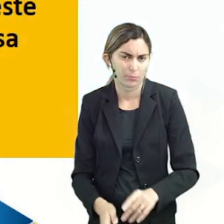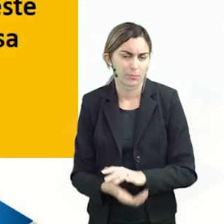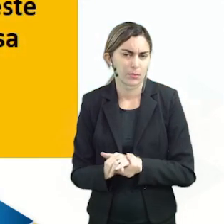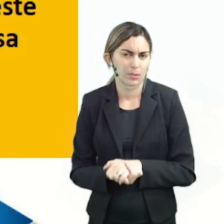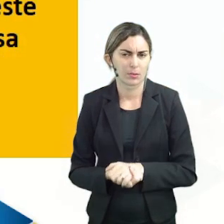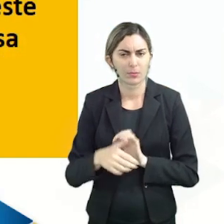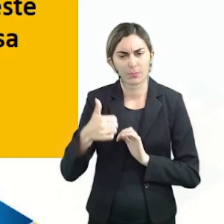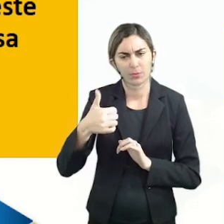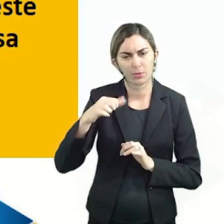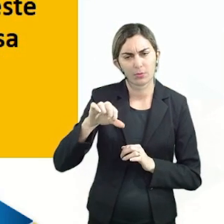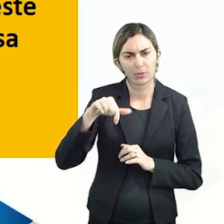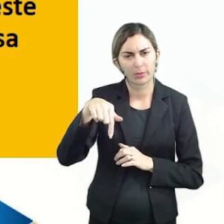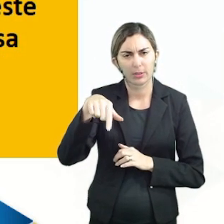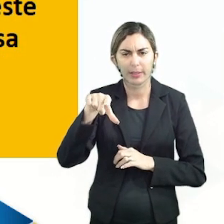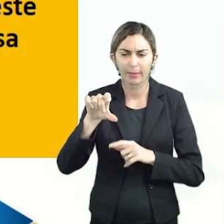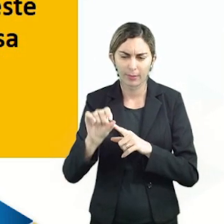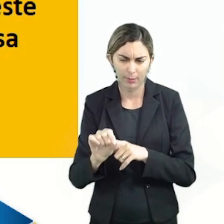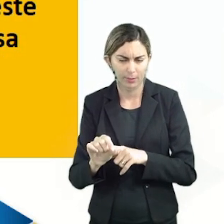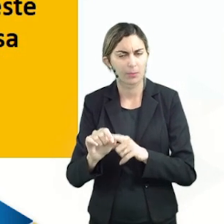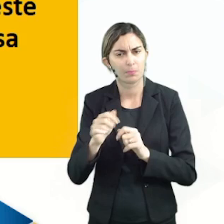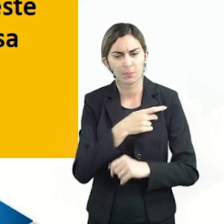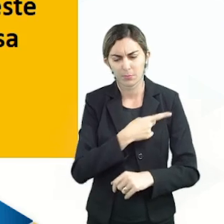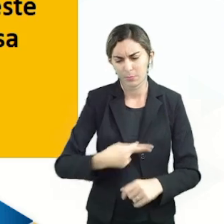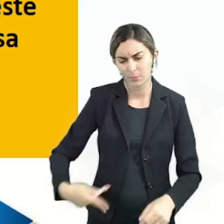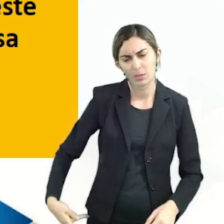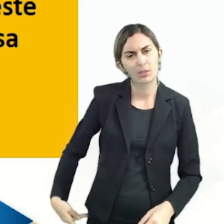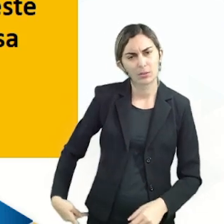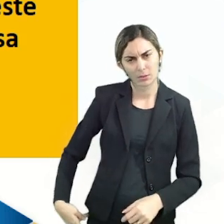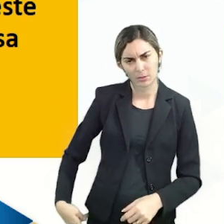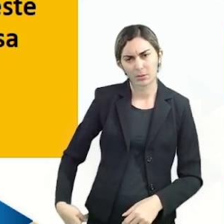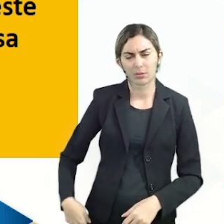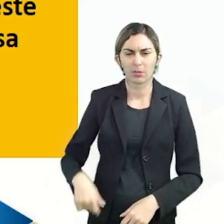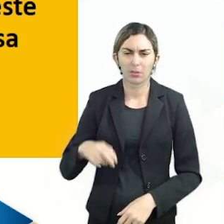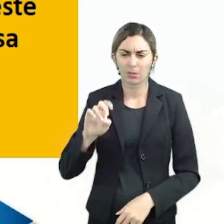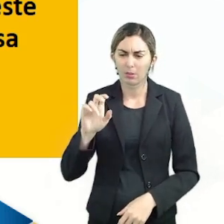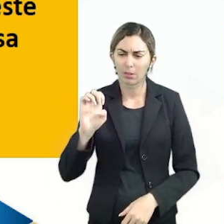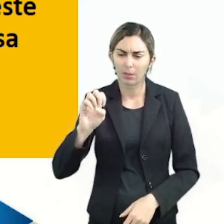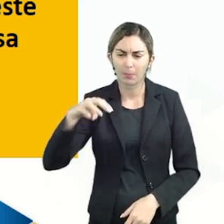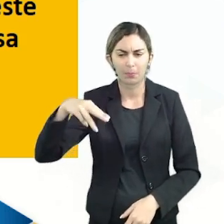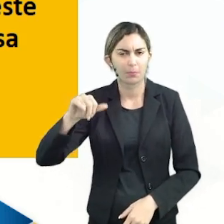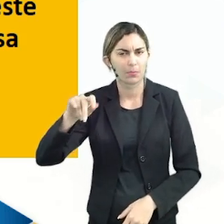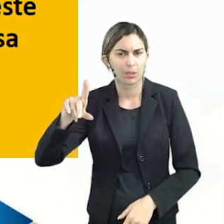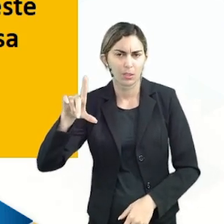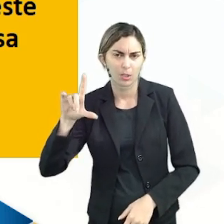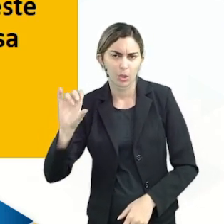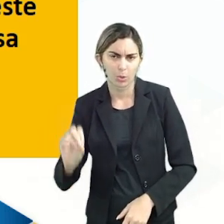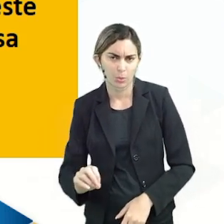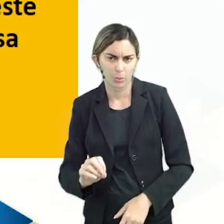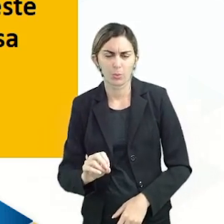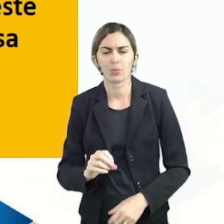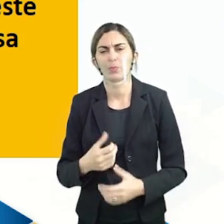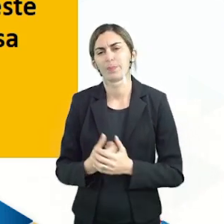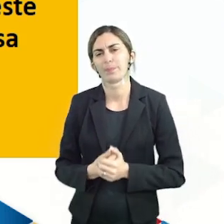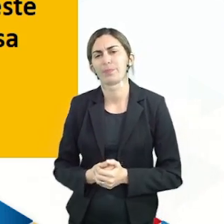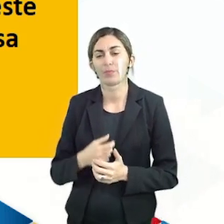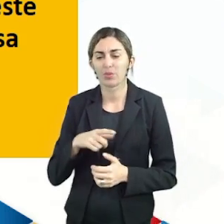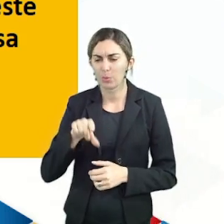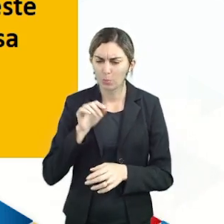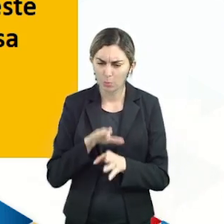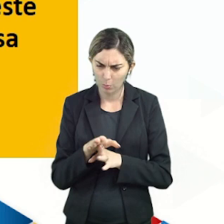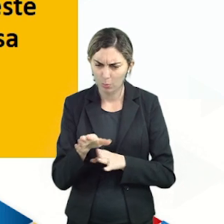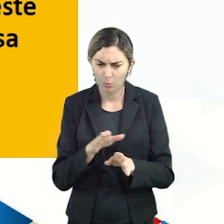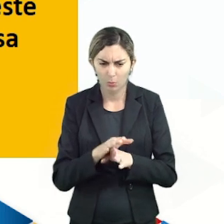em 70, o então presidente da República, Emílio Carrastazul Médici,